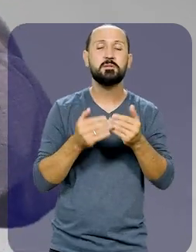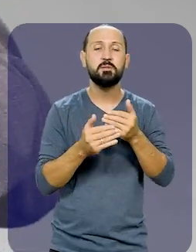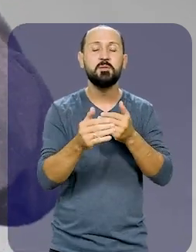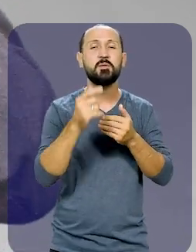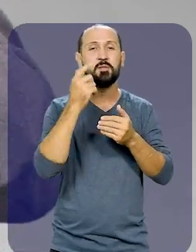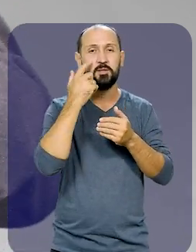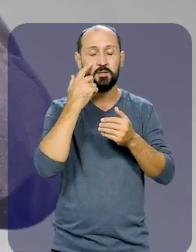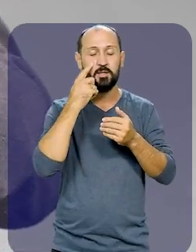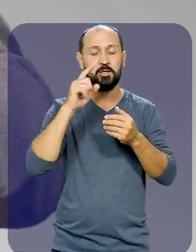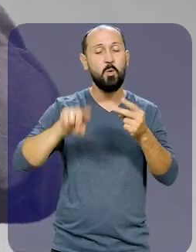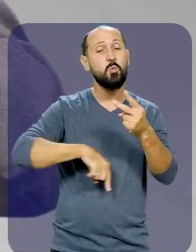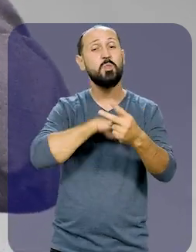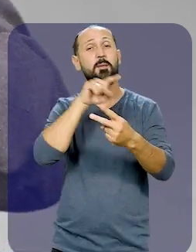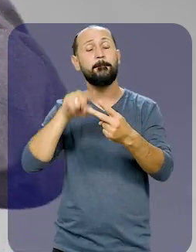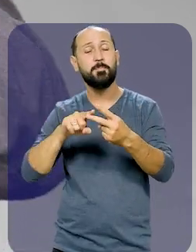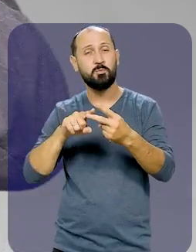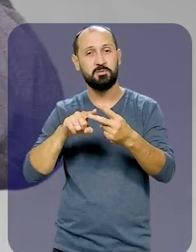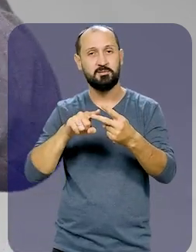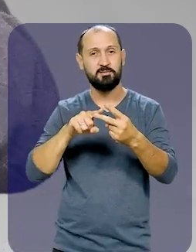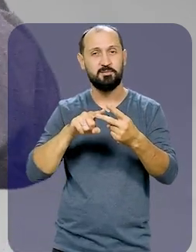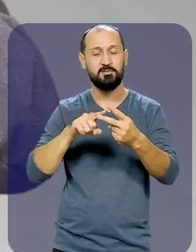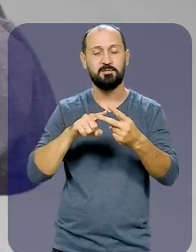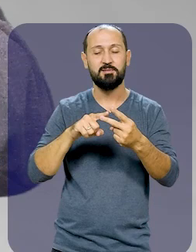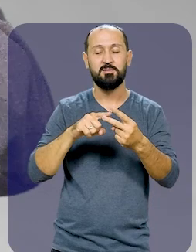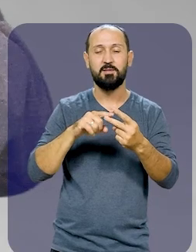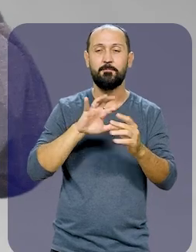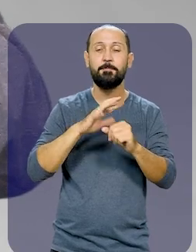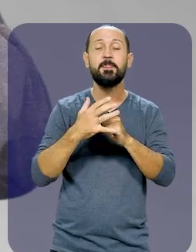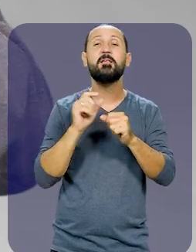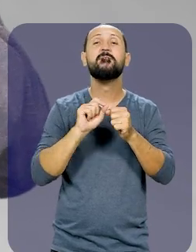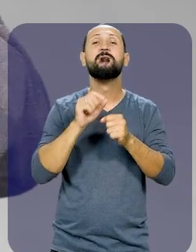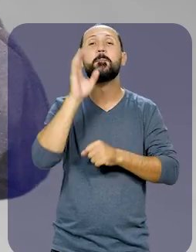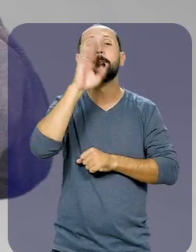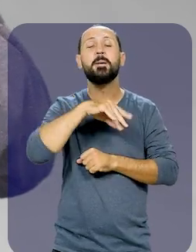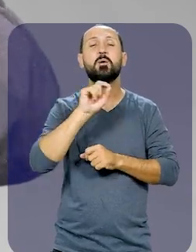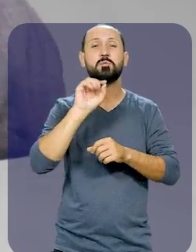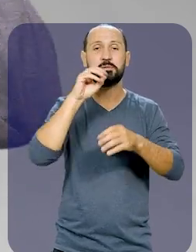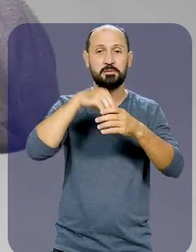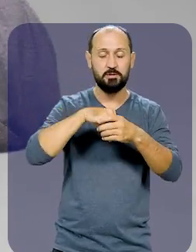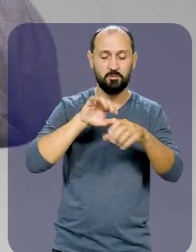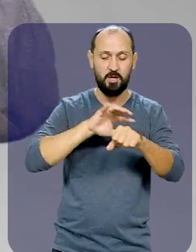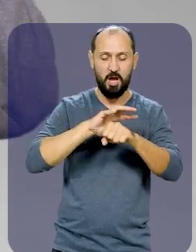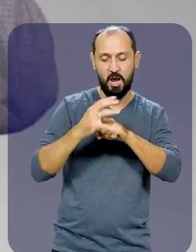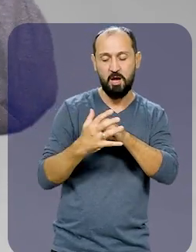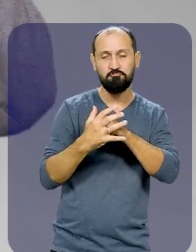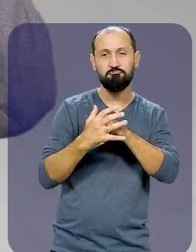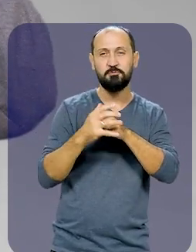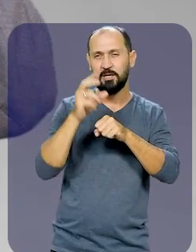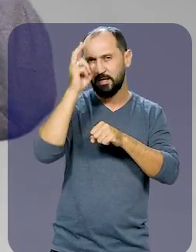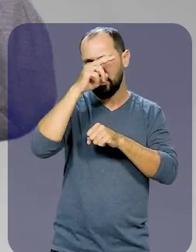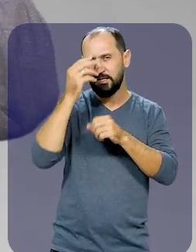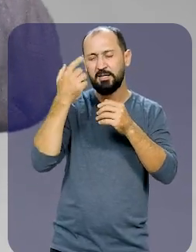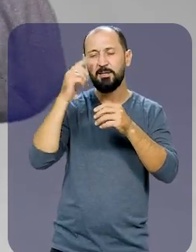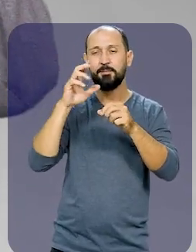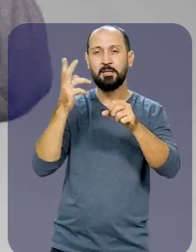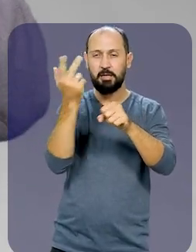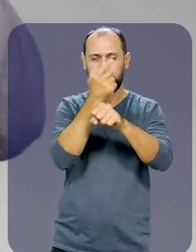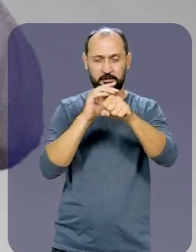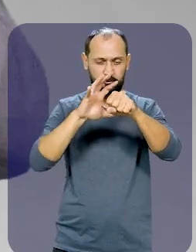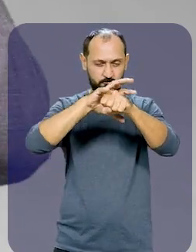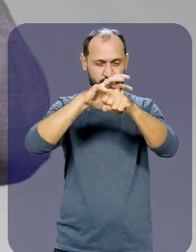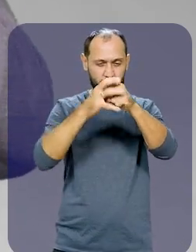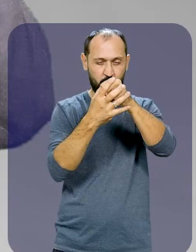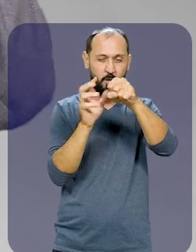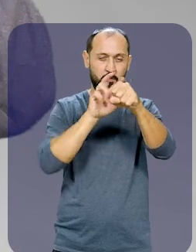síndrome pós-Covid? Entendam, quem faz mal na Covid, vocês lembram daquela figurinha, que é